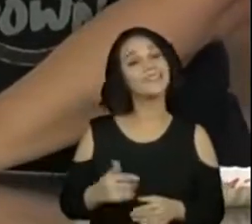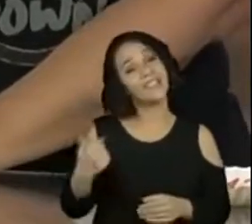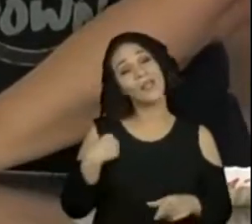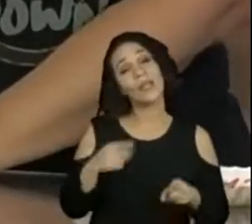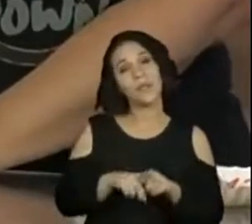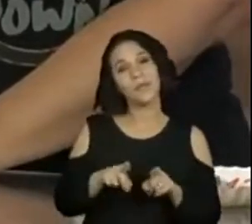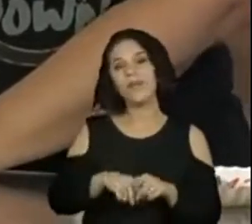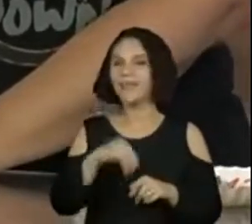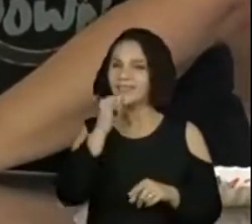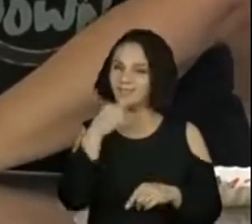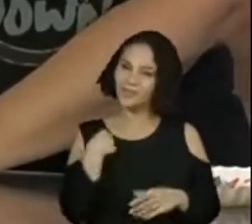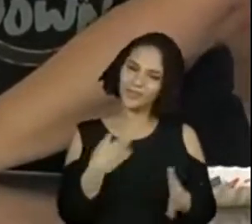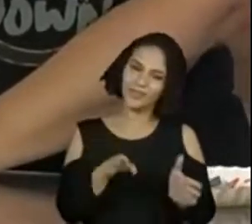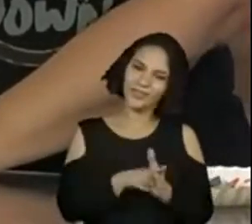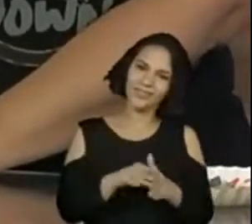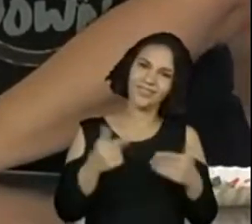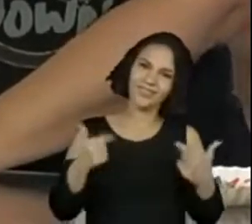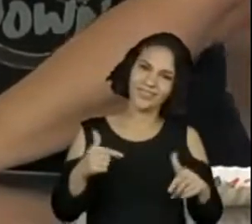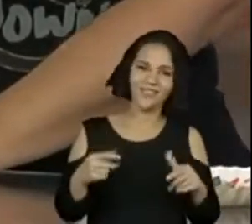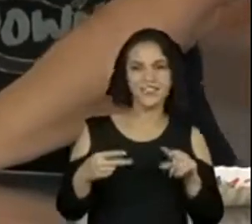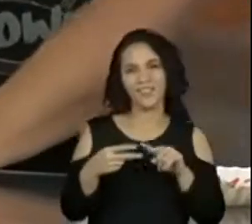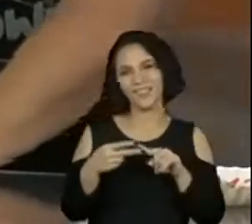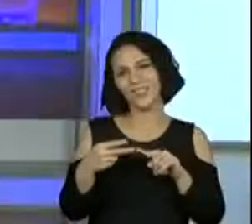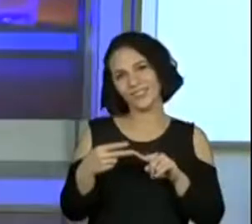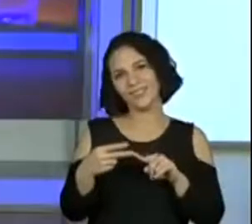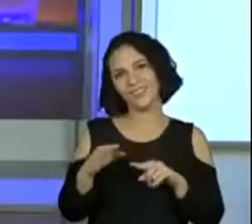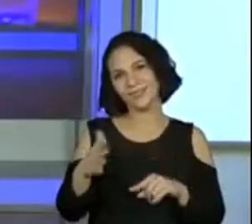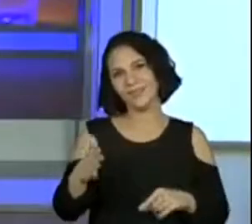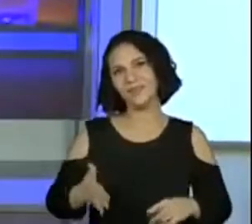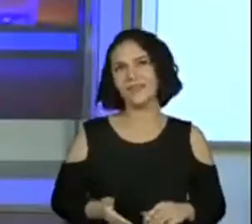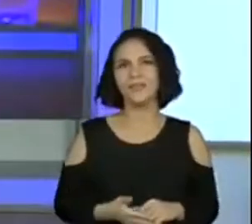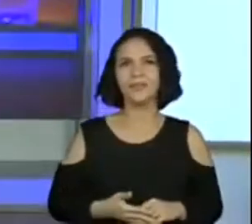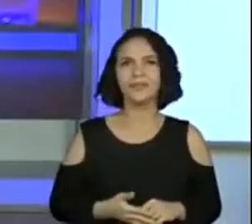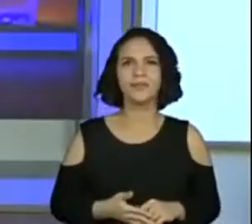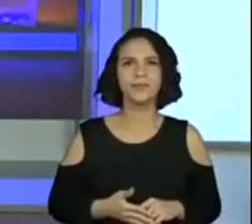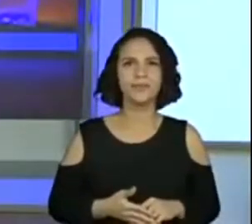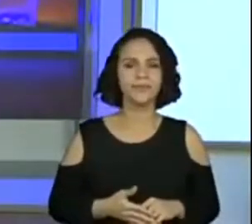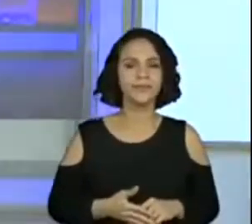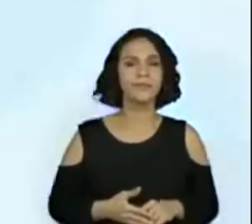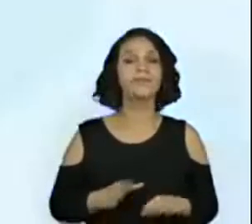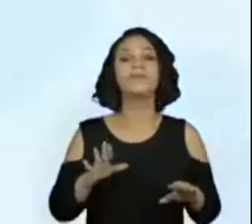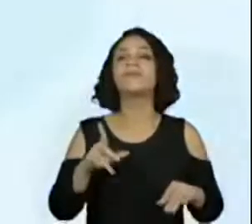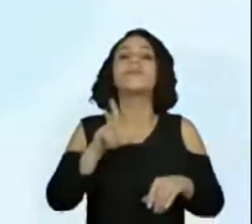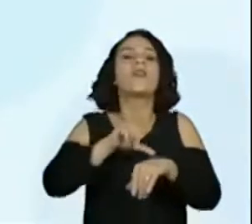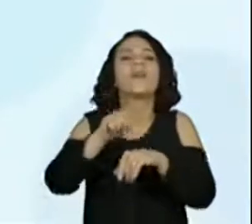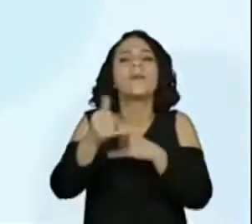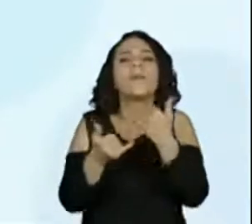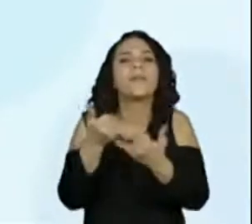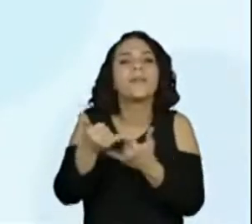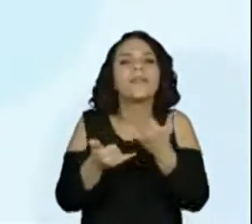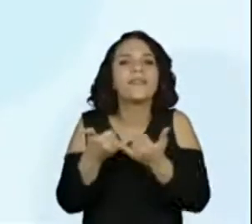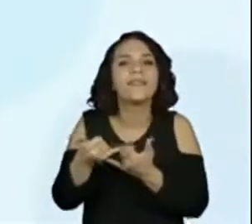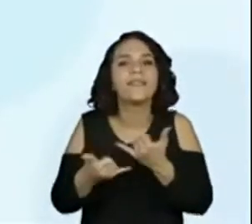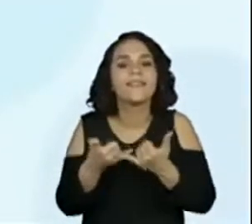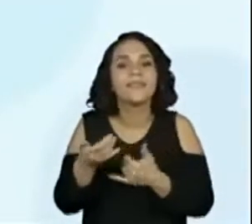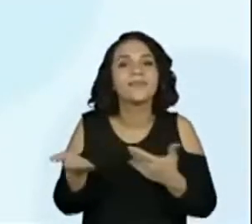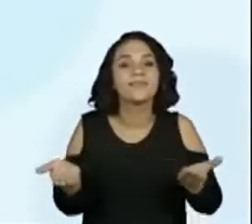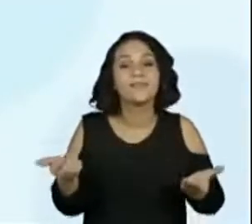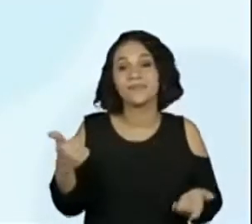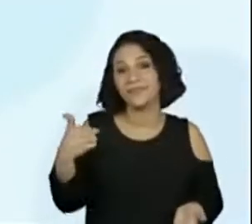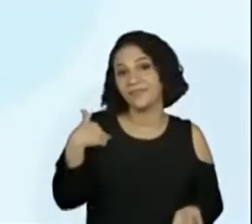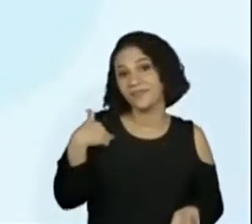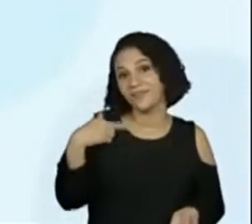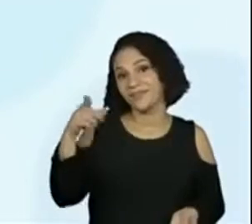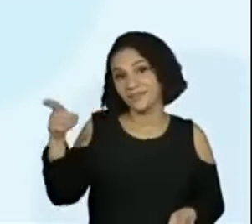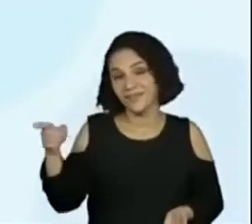então, a hora que eu chego no trabalho seria também mais ou menos esse horário. E que horas você brinca? Eu e a professora Fran, a gente brinca